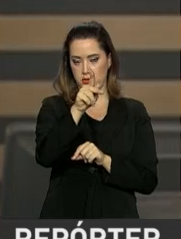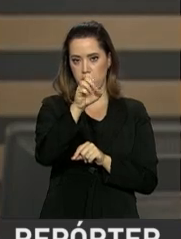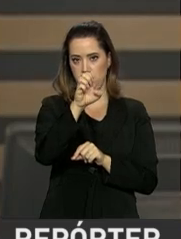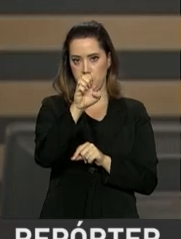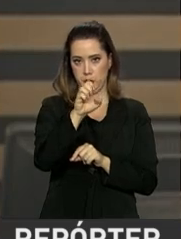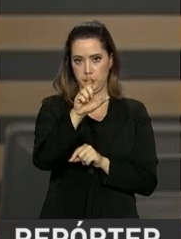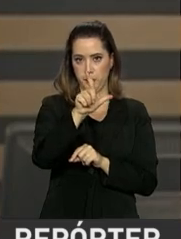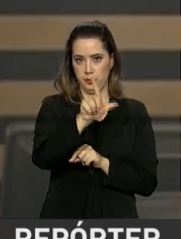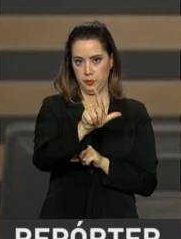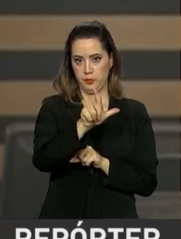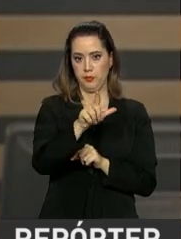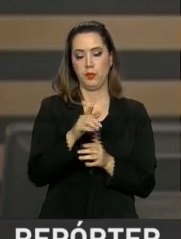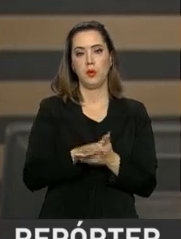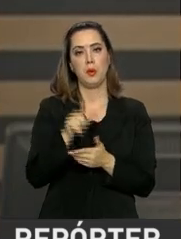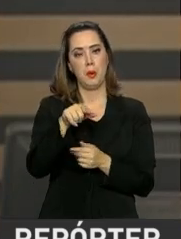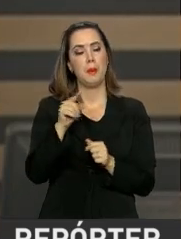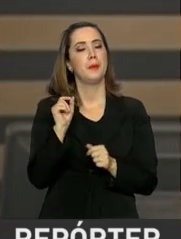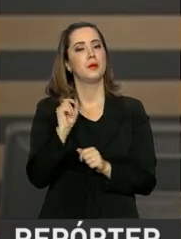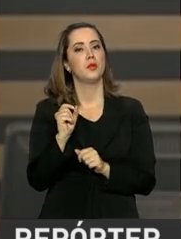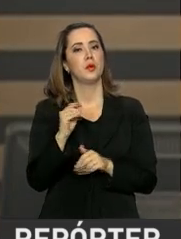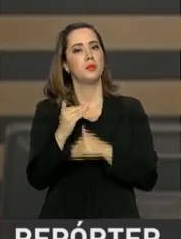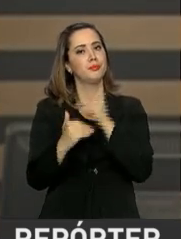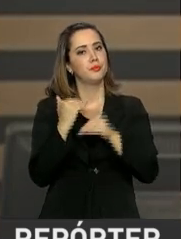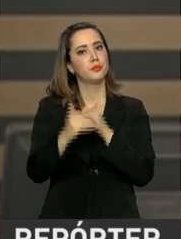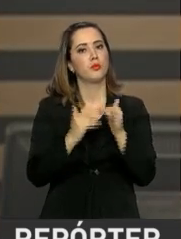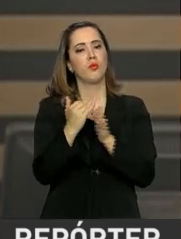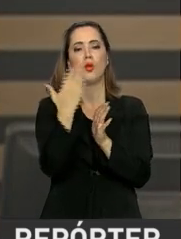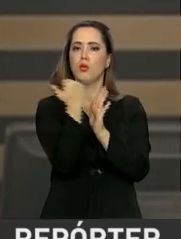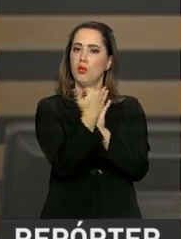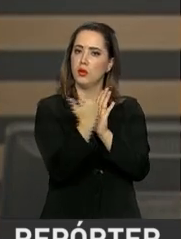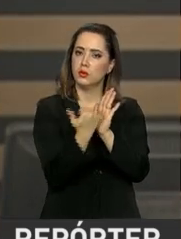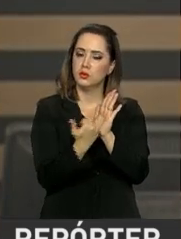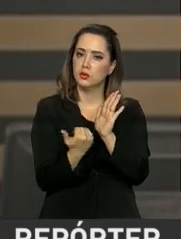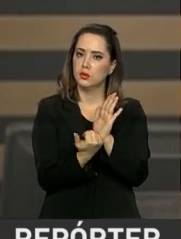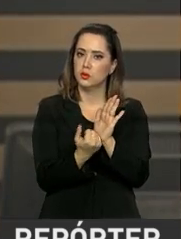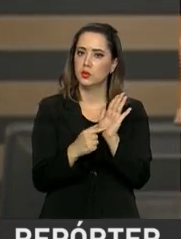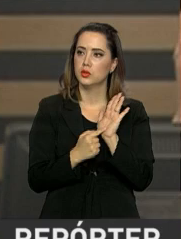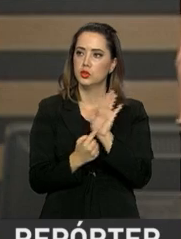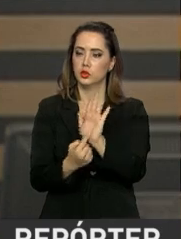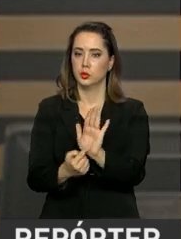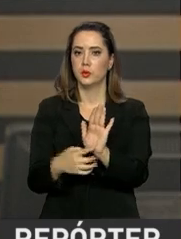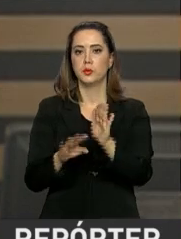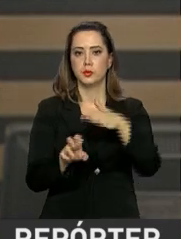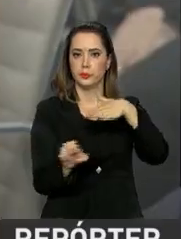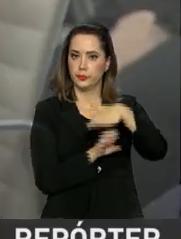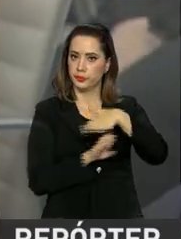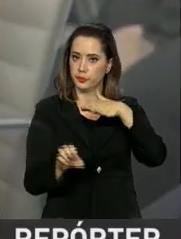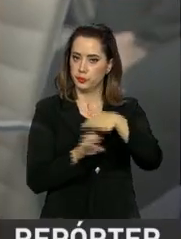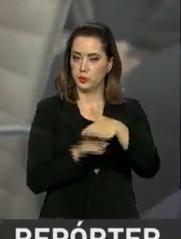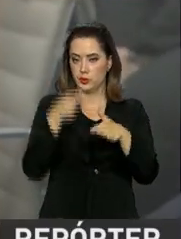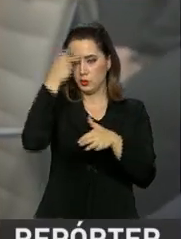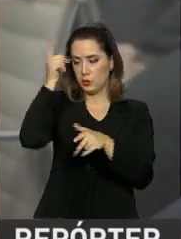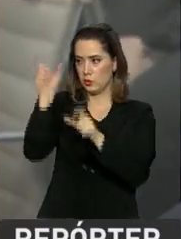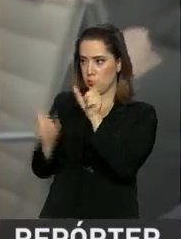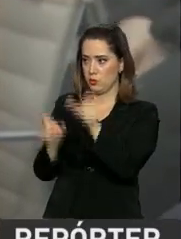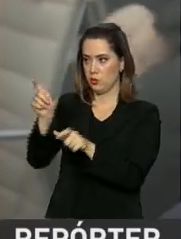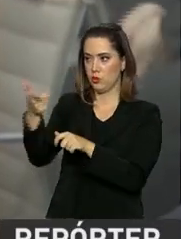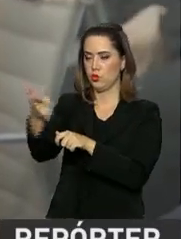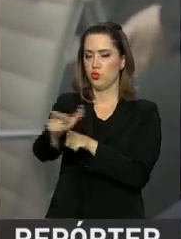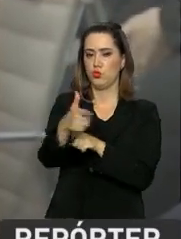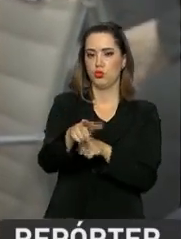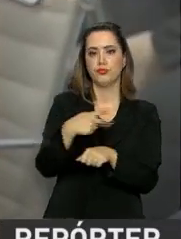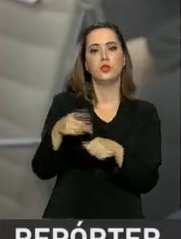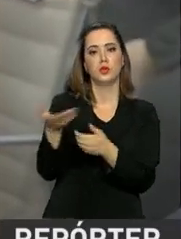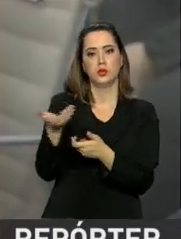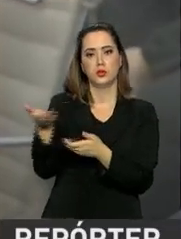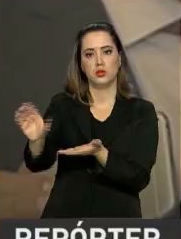A ideia é melhorar a qualidade dos projetos apresentados para os empresários e investidores, com informações mais